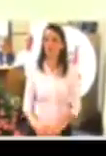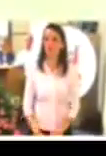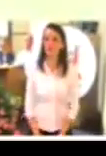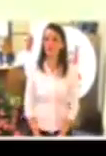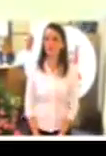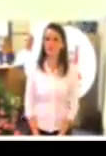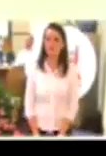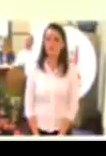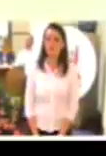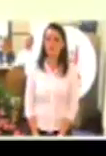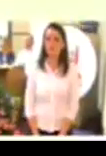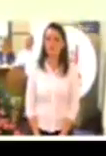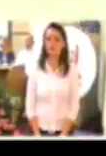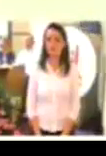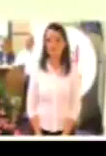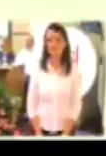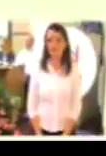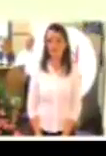Tati Teixeira.